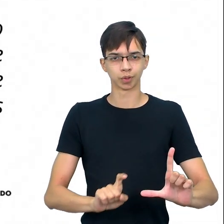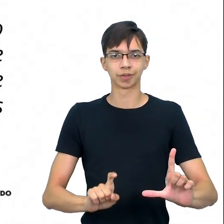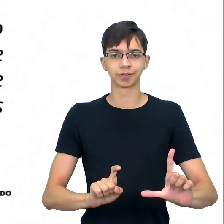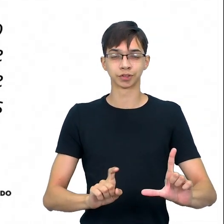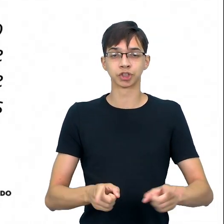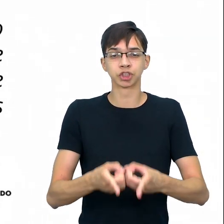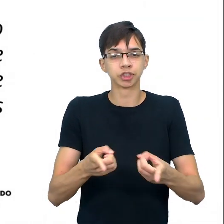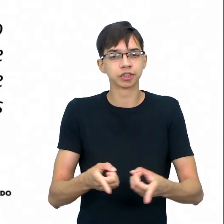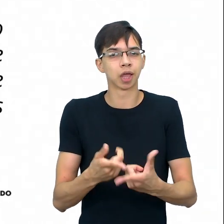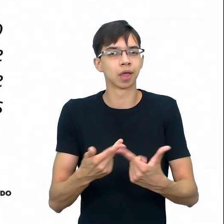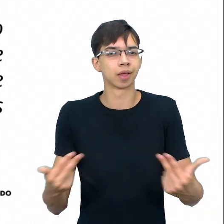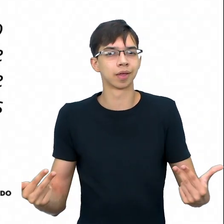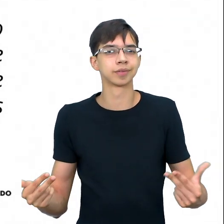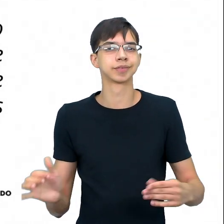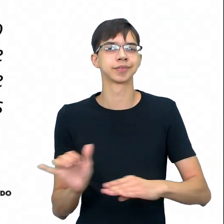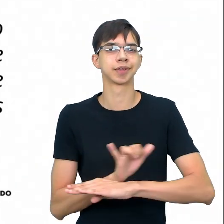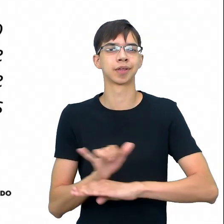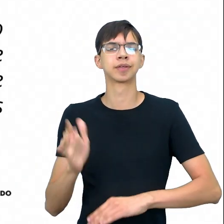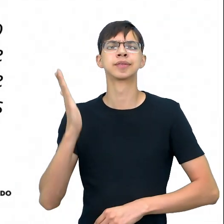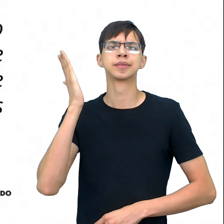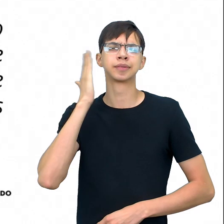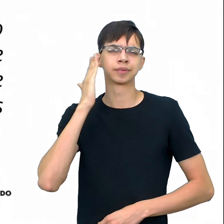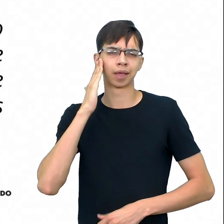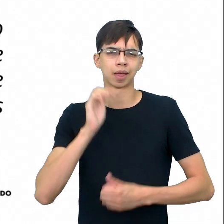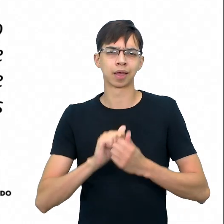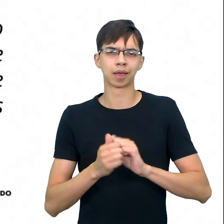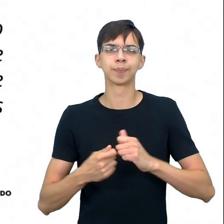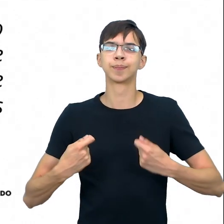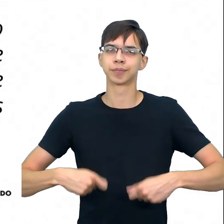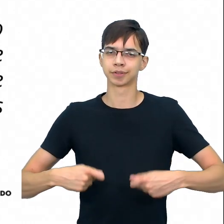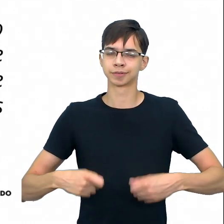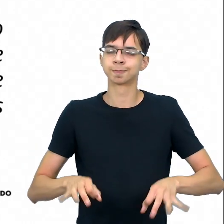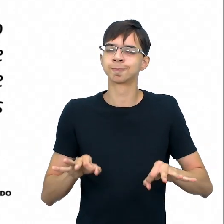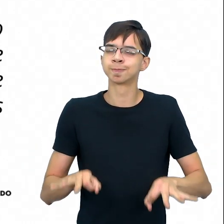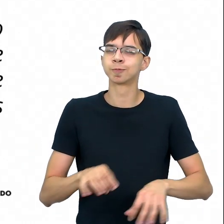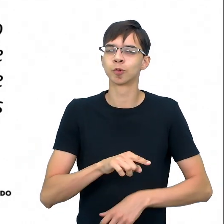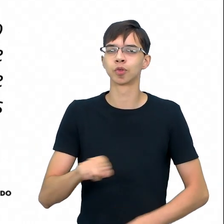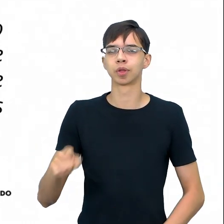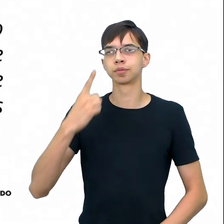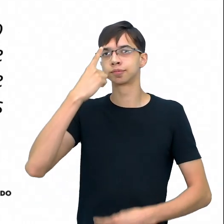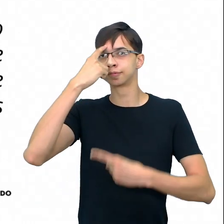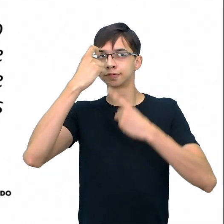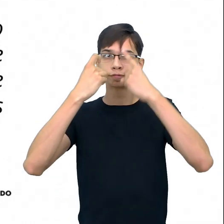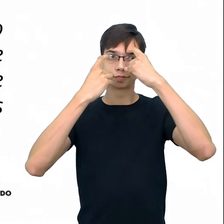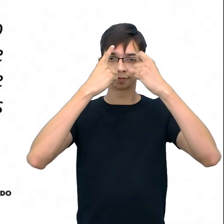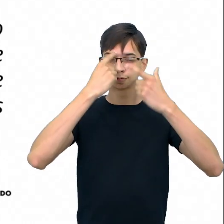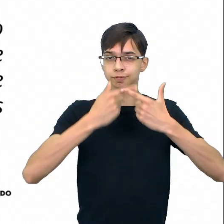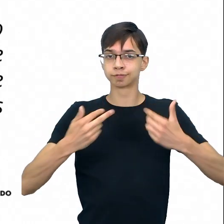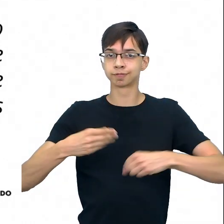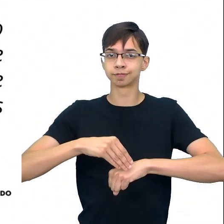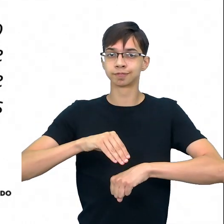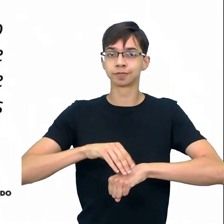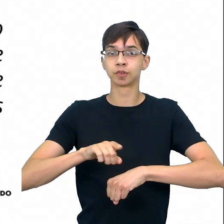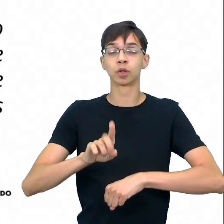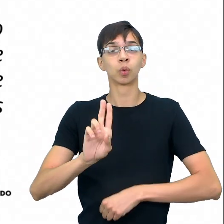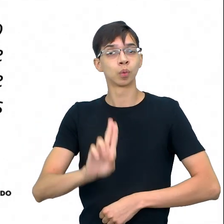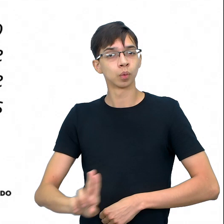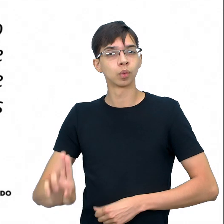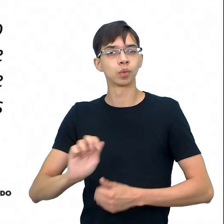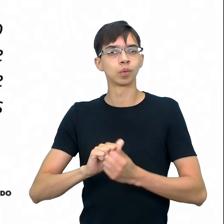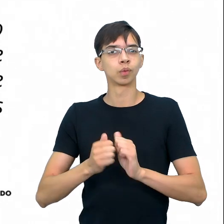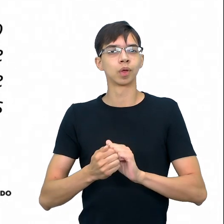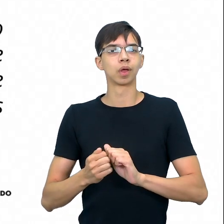necessária adaptação e a gente tem certeza que vocês conseguem fazer uso de muitas ideias aqui e adaptá-las para o contexto de